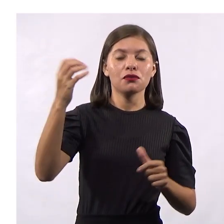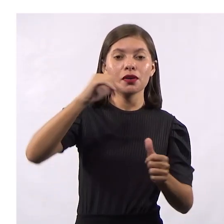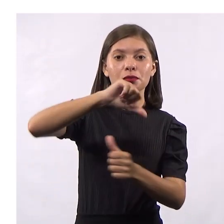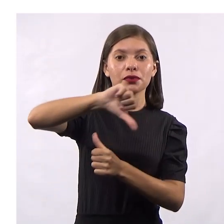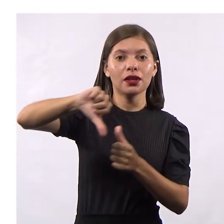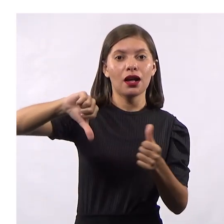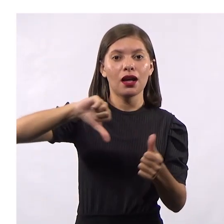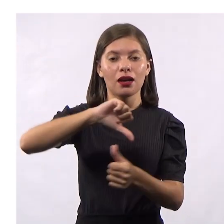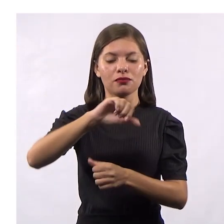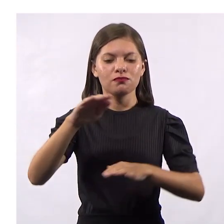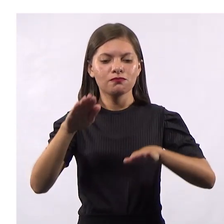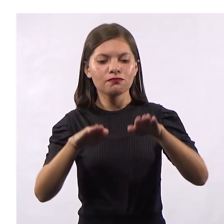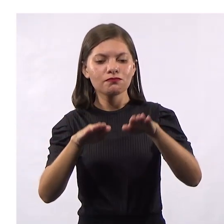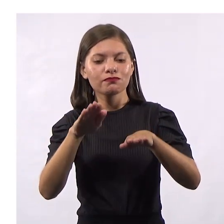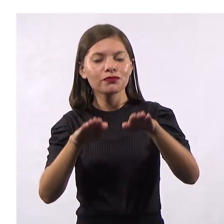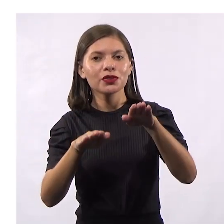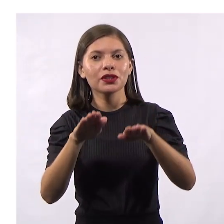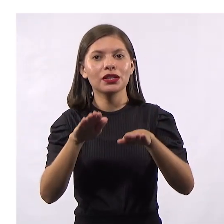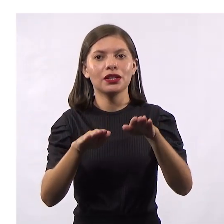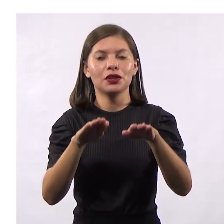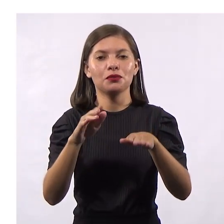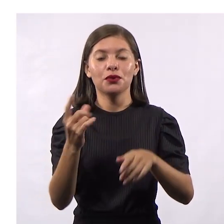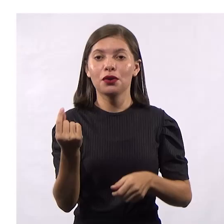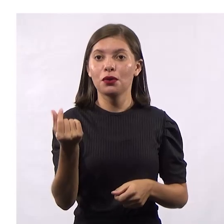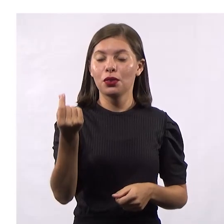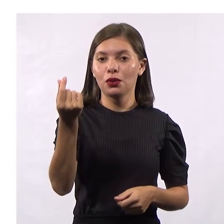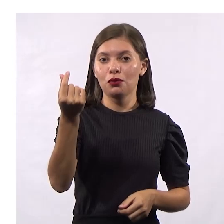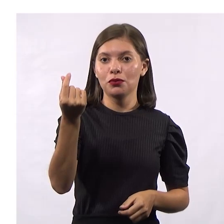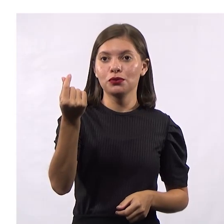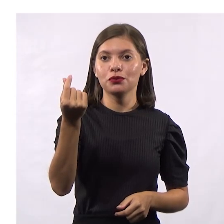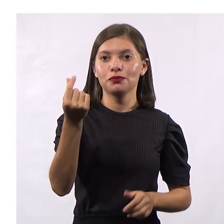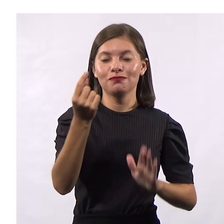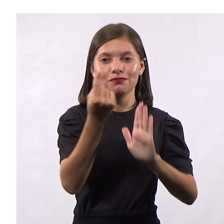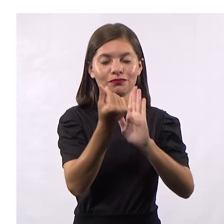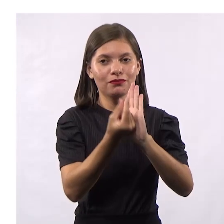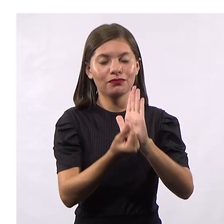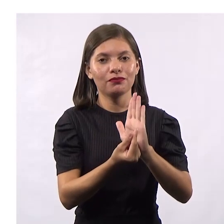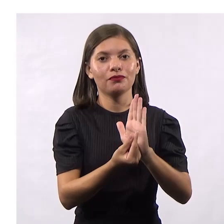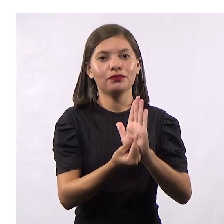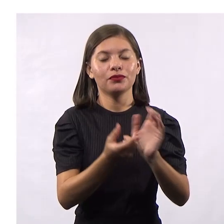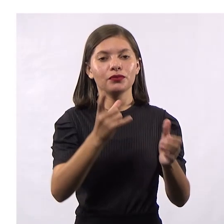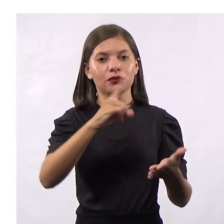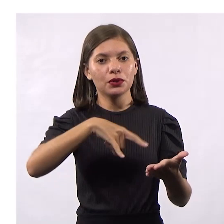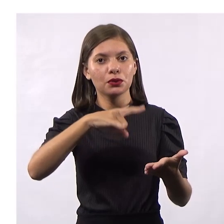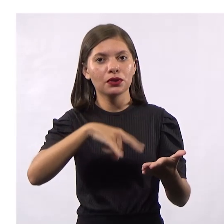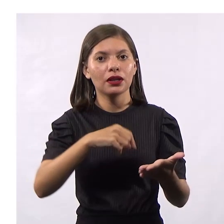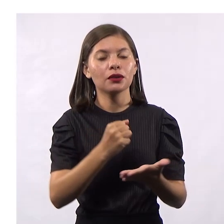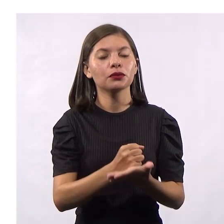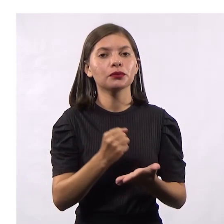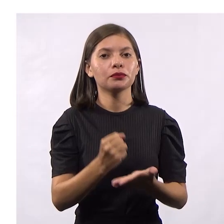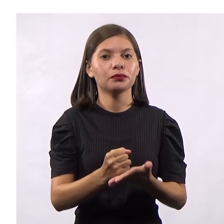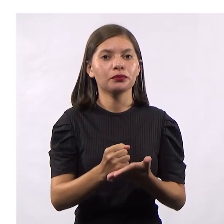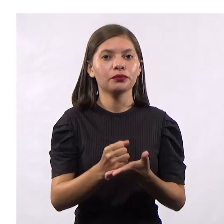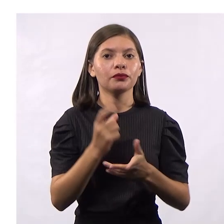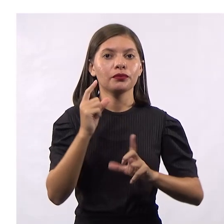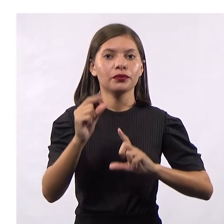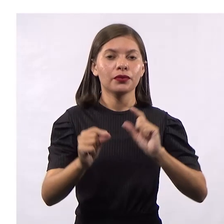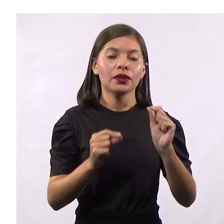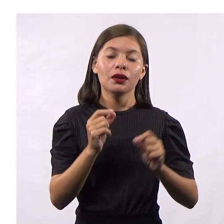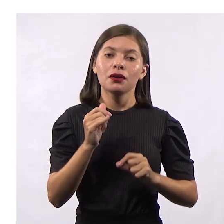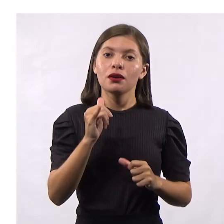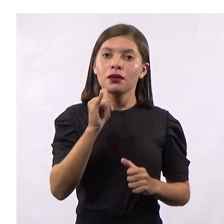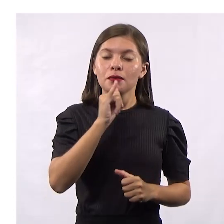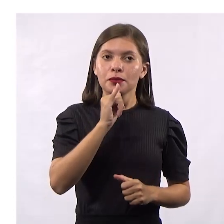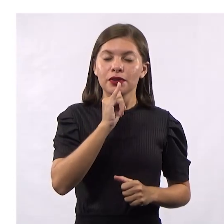ela vai alterar o equilíbrio econômico e financeiro do contrato e vai, sem dúvida, ter reflexos na execução do contrato.